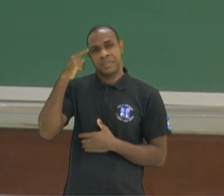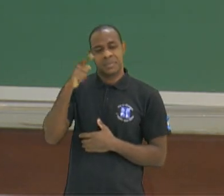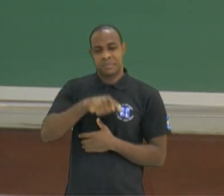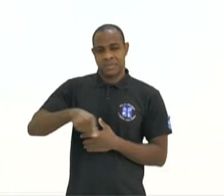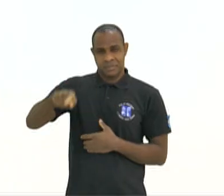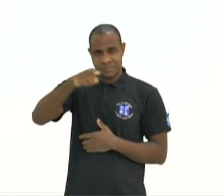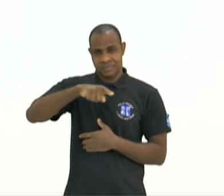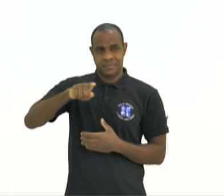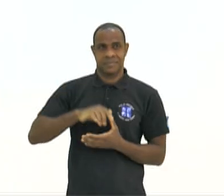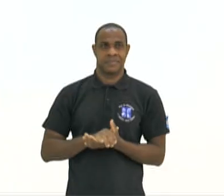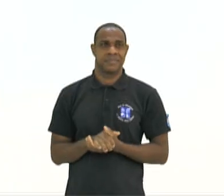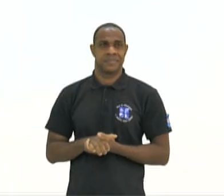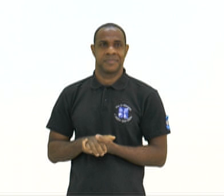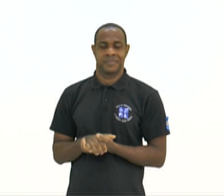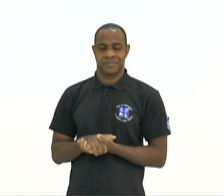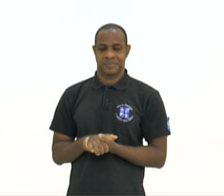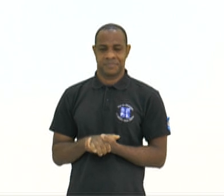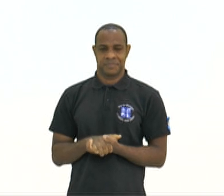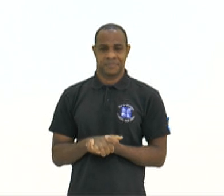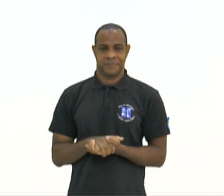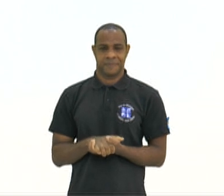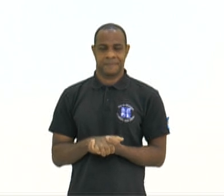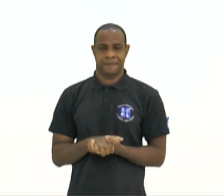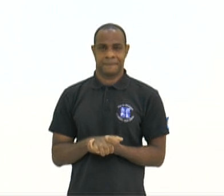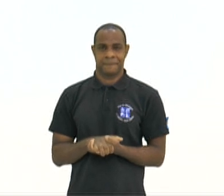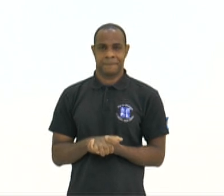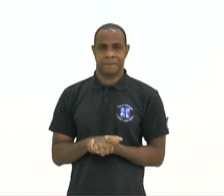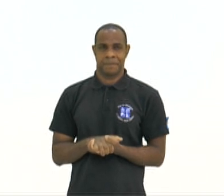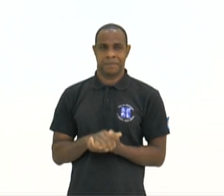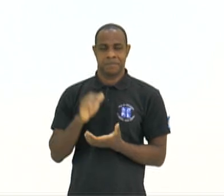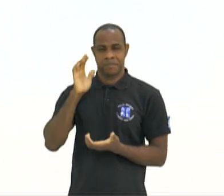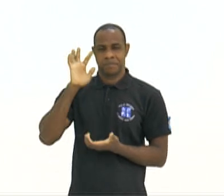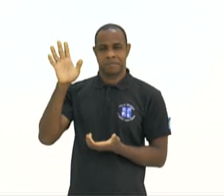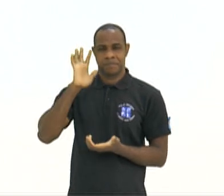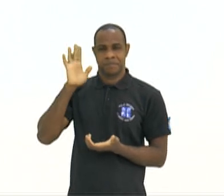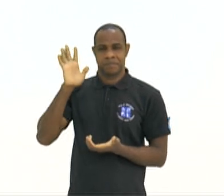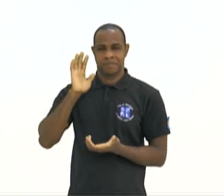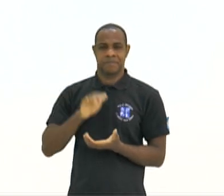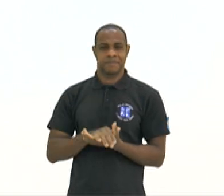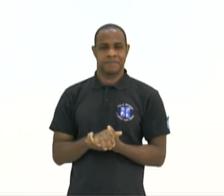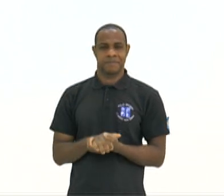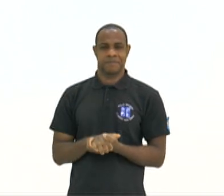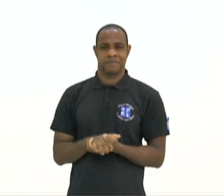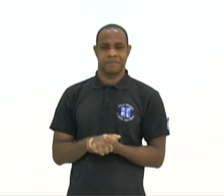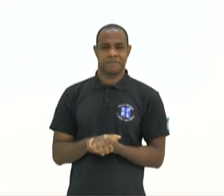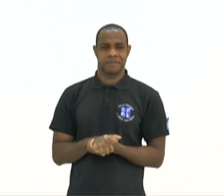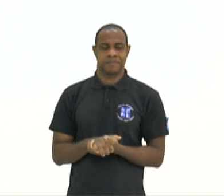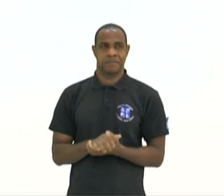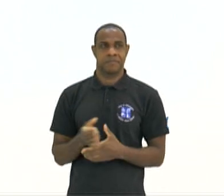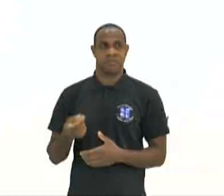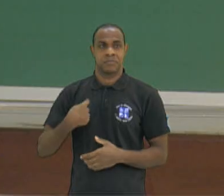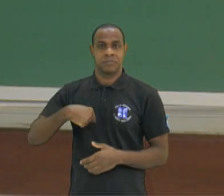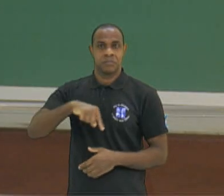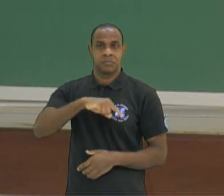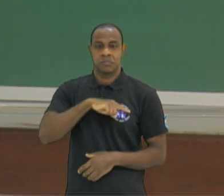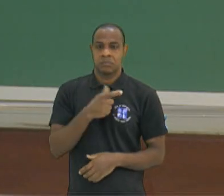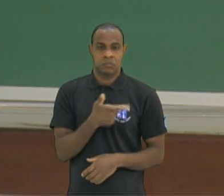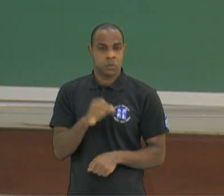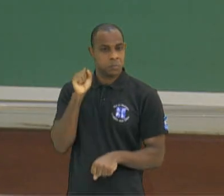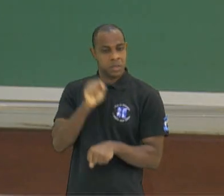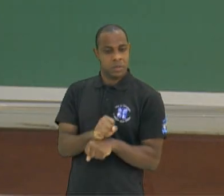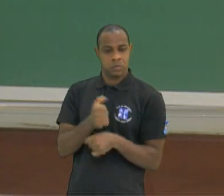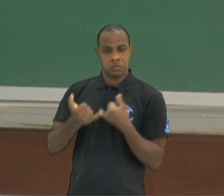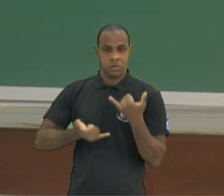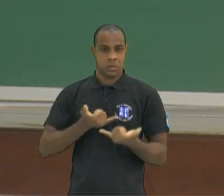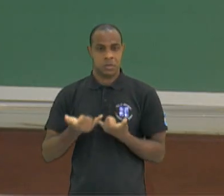vocês. We do not stop playing because we grow old. We grow old because we stop playing. Nós não paramos de